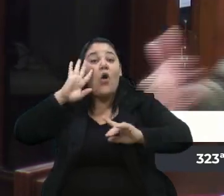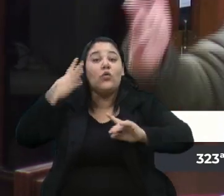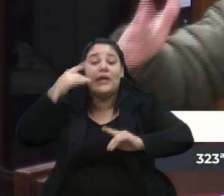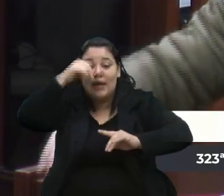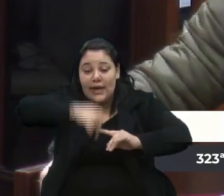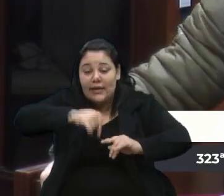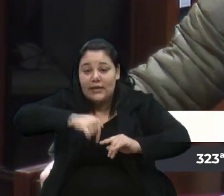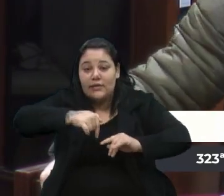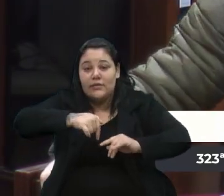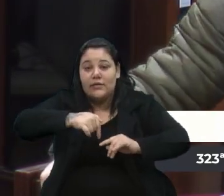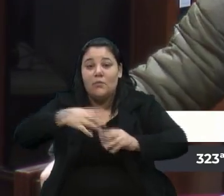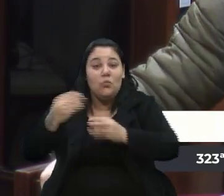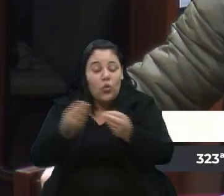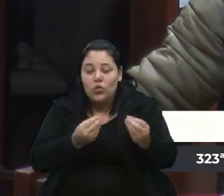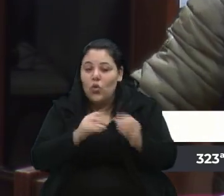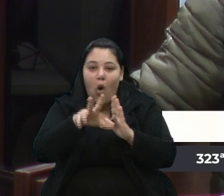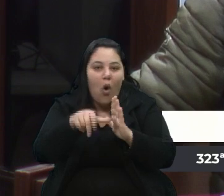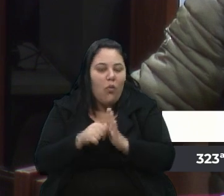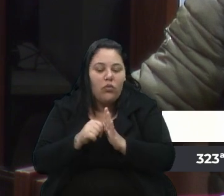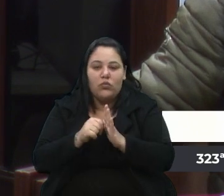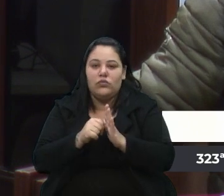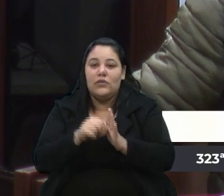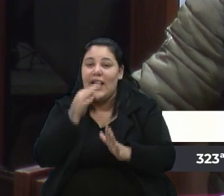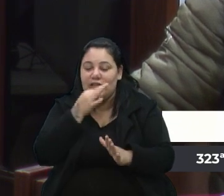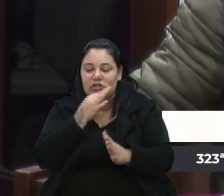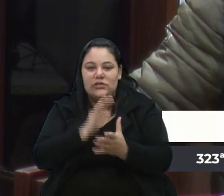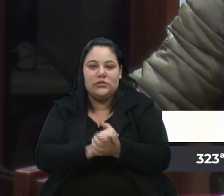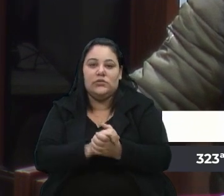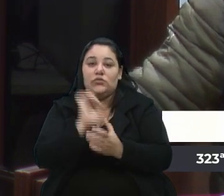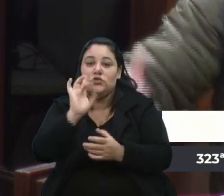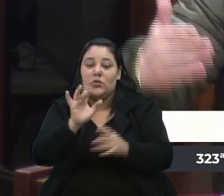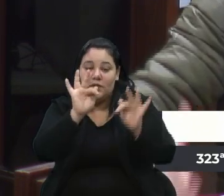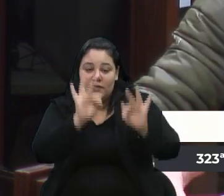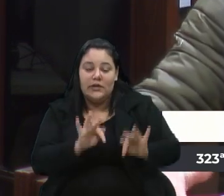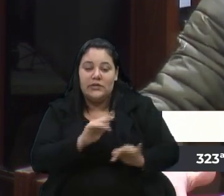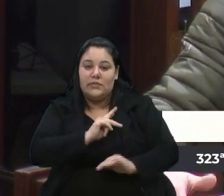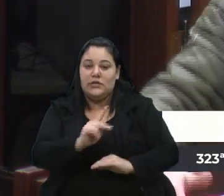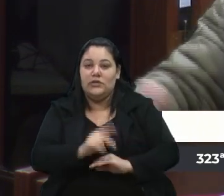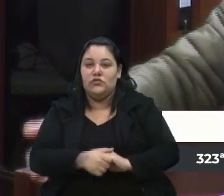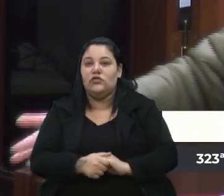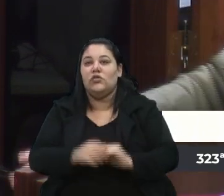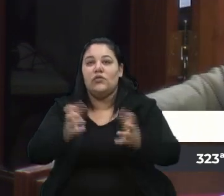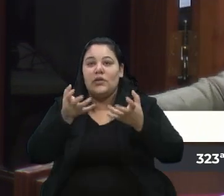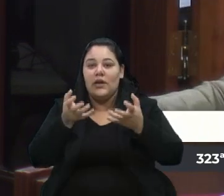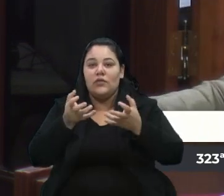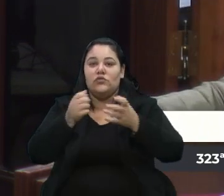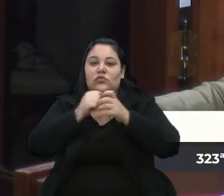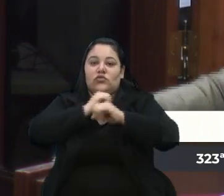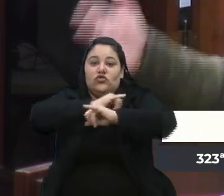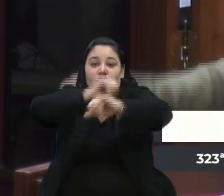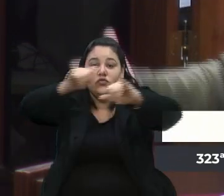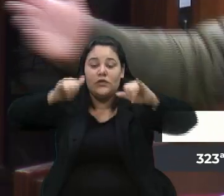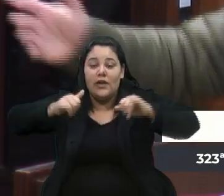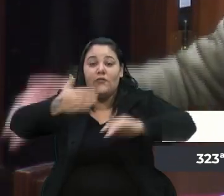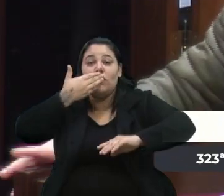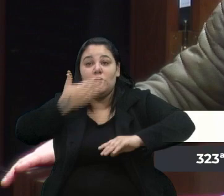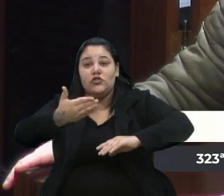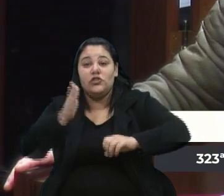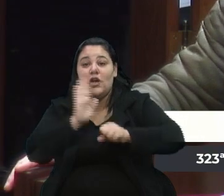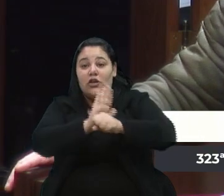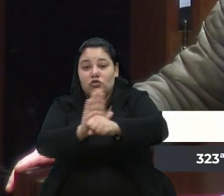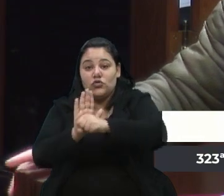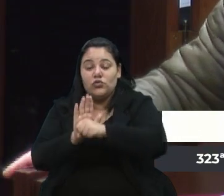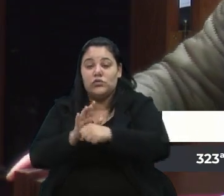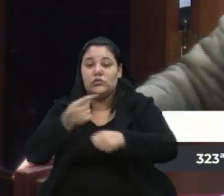a rodo então Presidente para concluir eu quero externar isso e peço apoio dos Nobres pares dos nossos